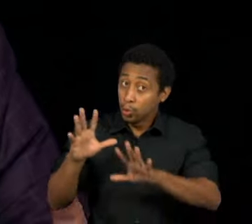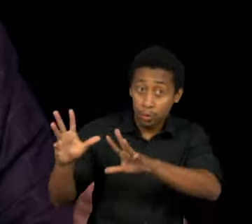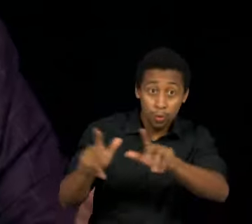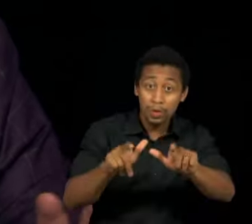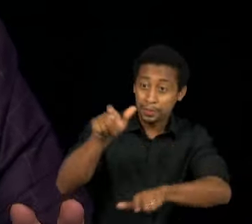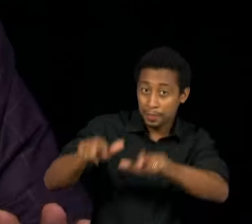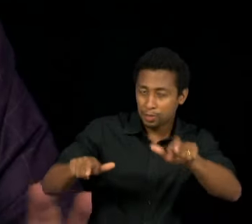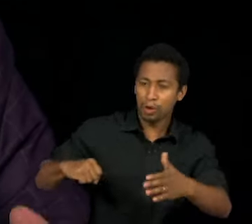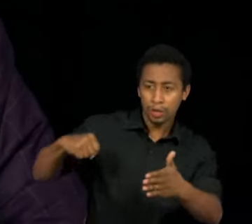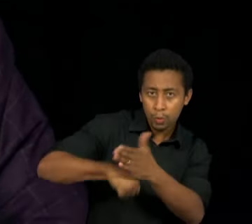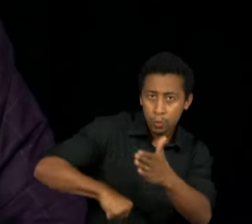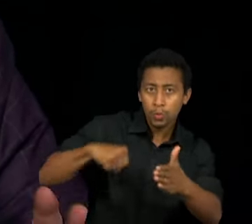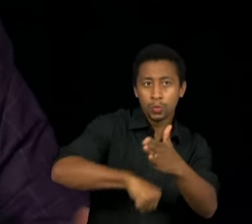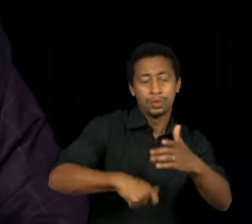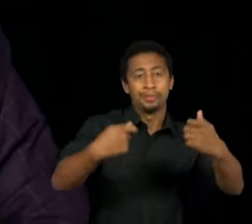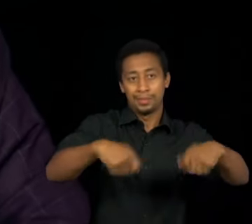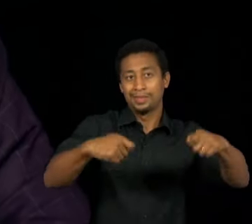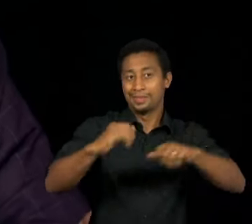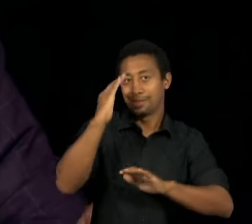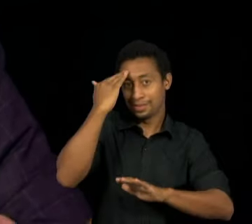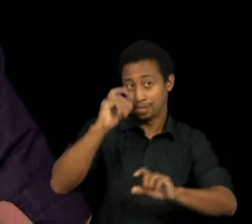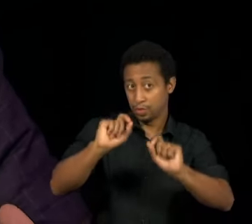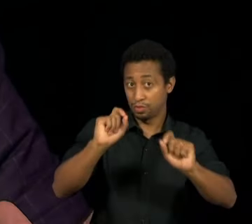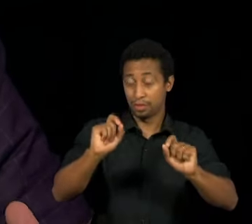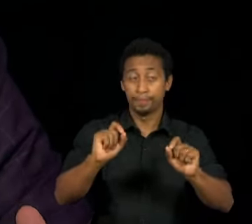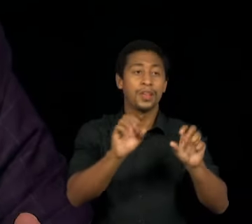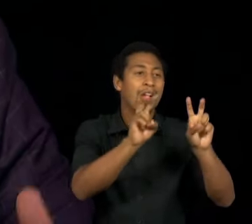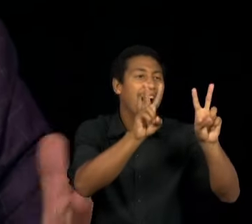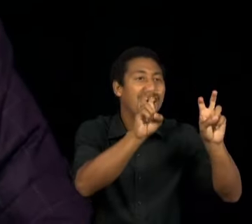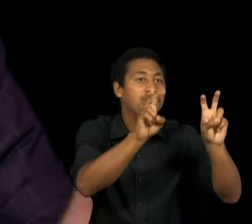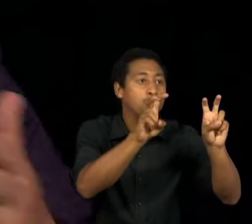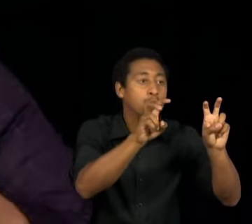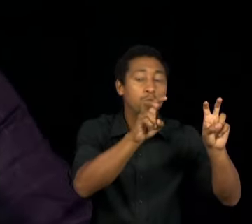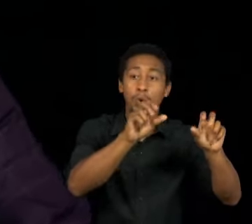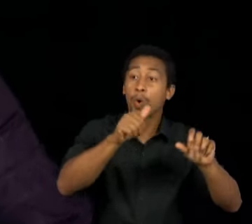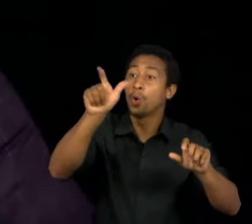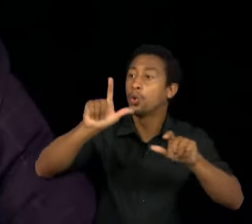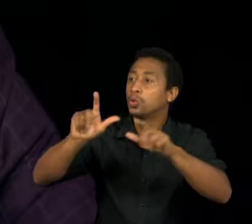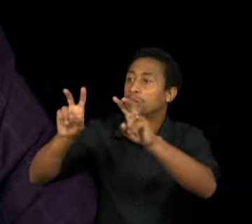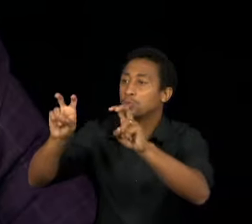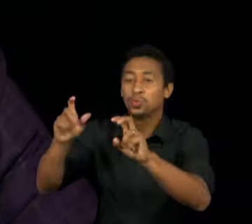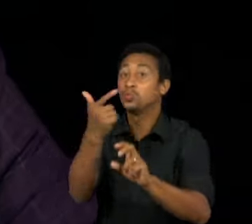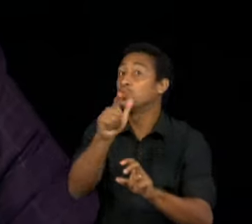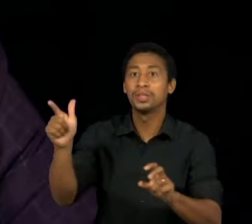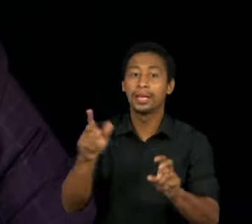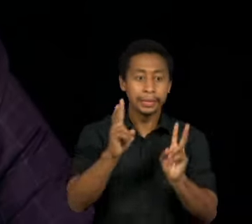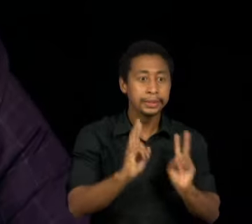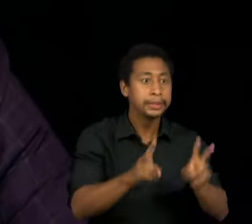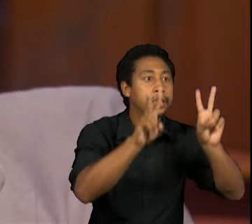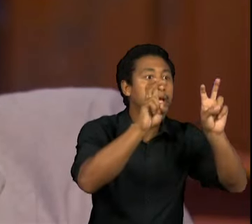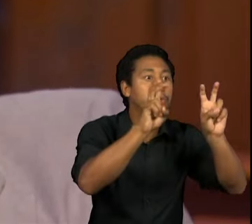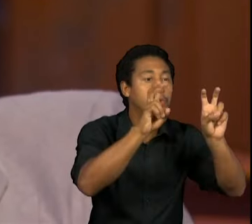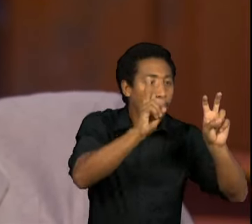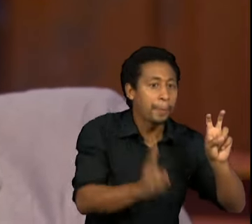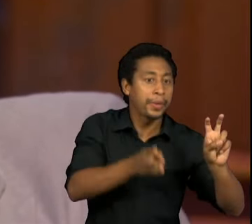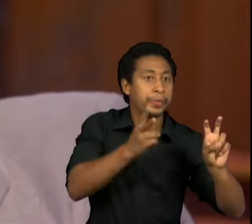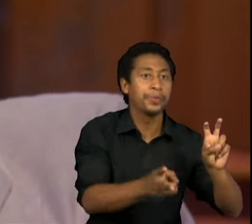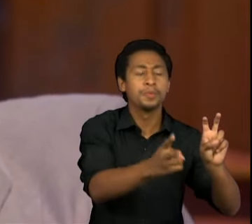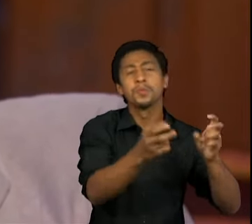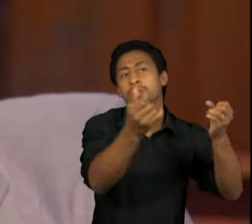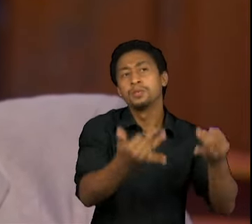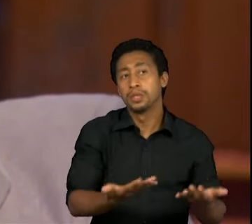ouvir que assim você não vir o dia que você tá sempre no mesmo assunto O que que você diz essas pessoas Eu